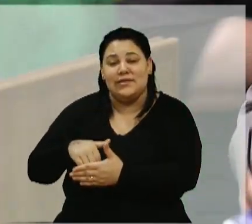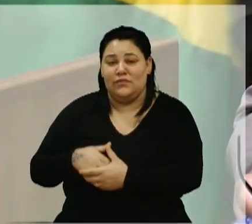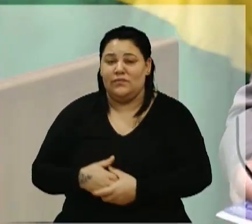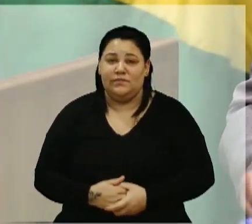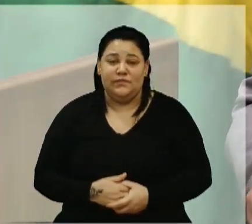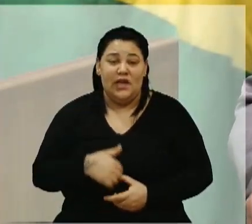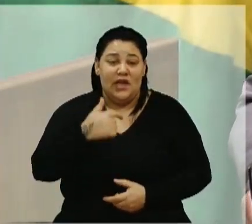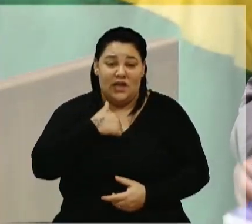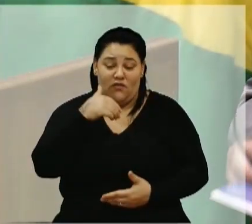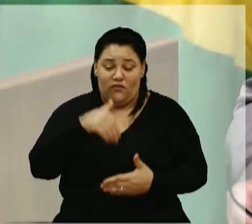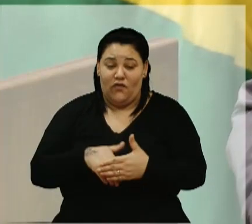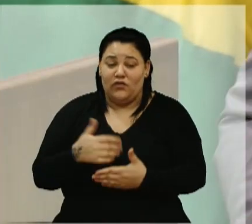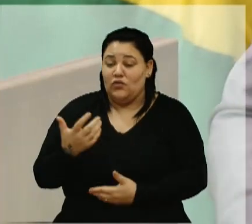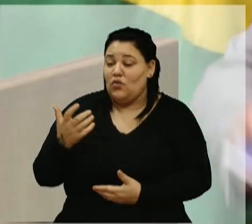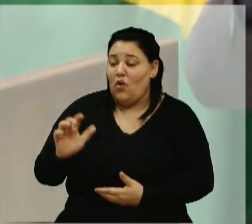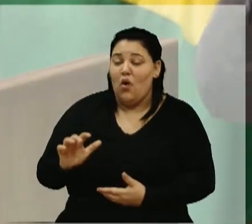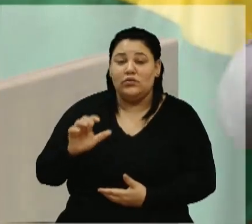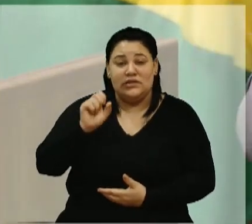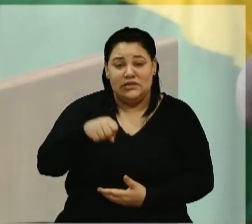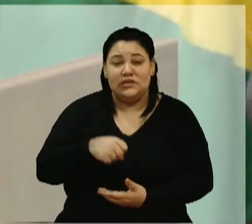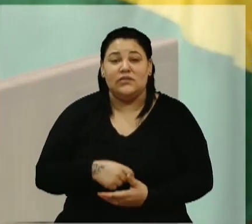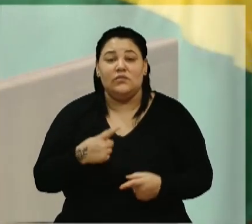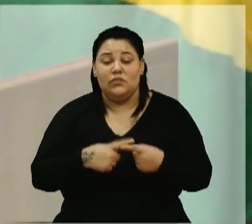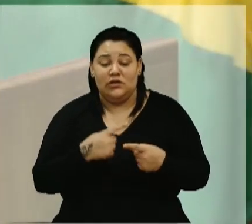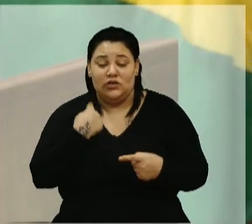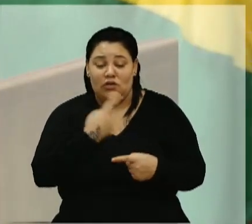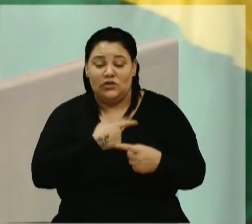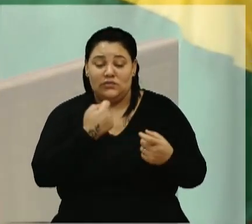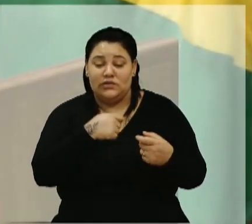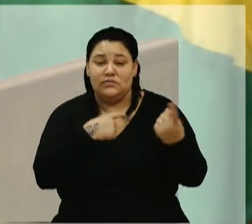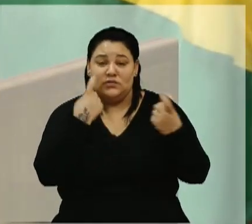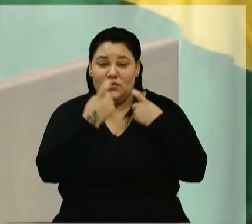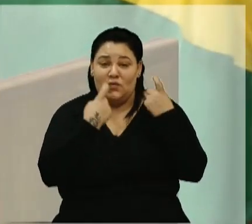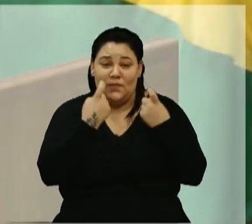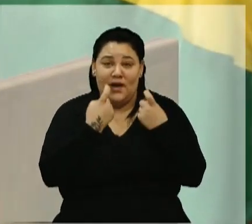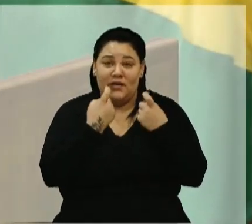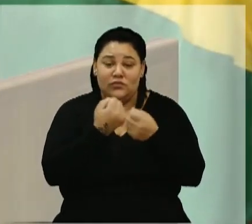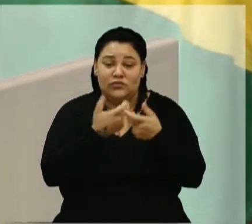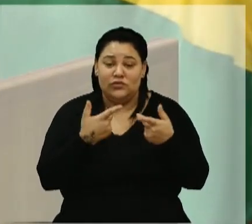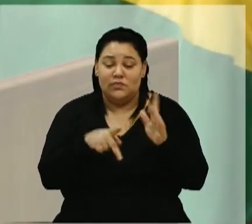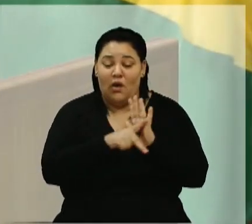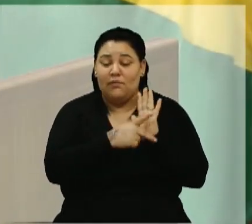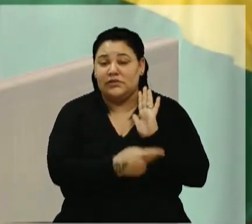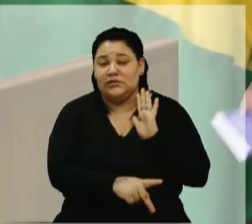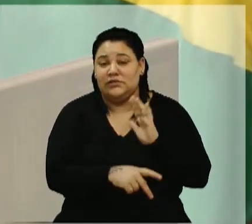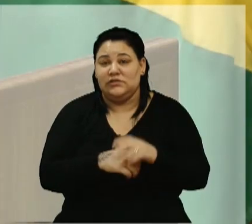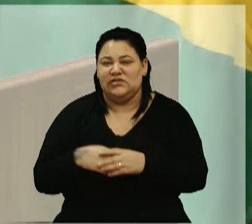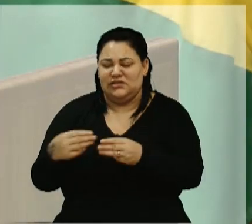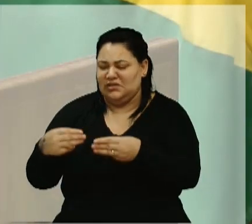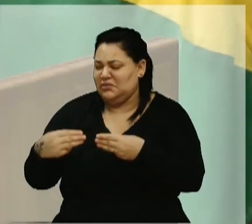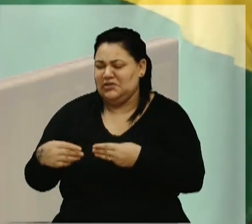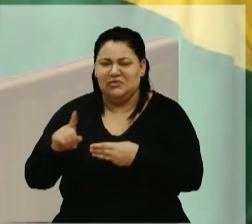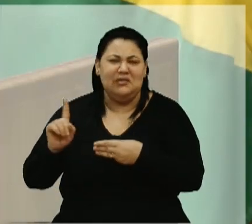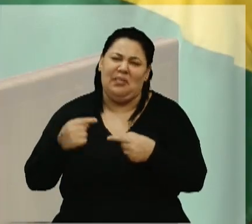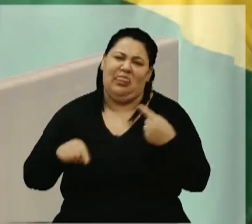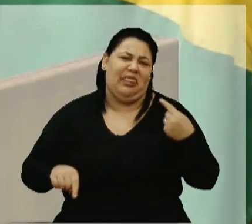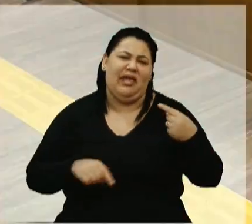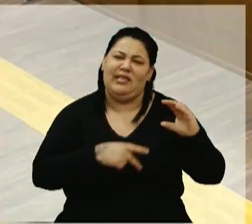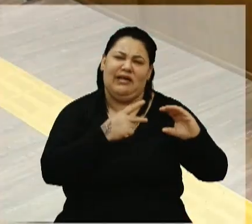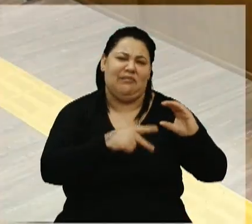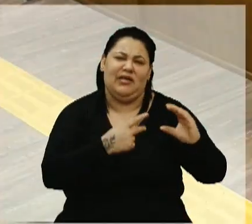voto contra. Voto contra porque nós precisamos se preocupar com as questões locais. E essa moção não está na altura dessa casa.